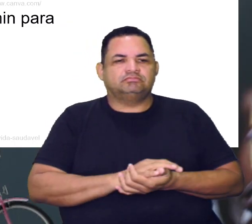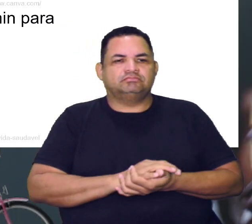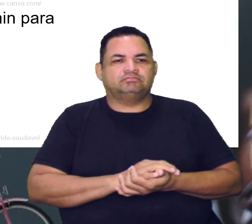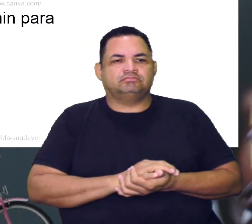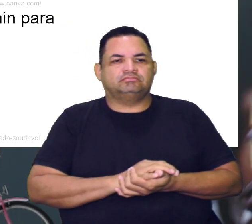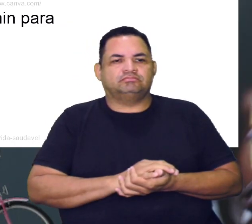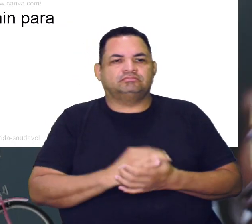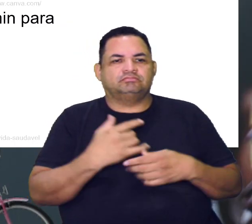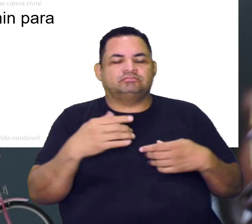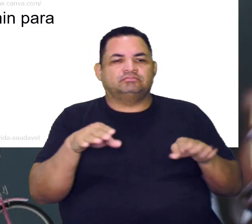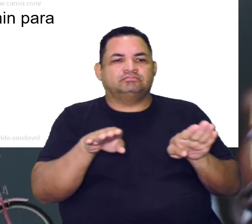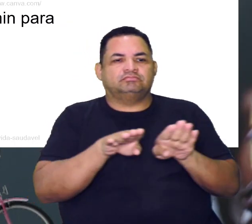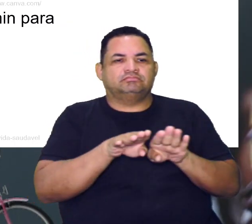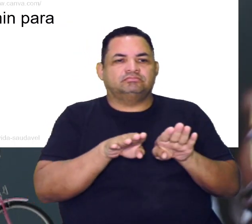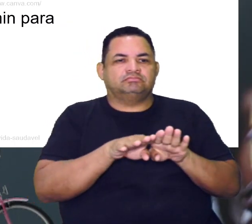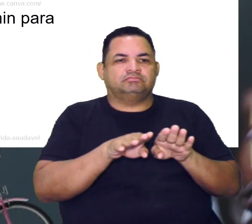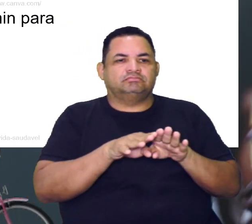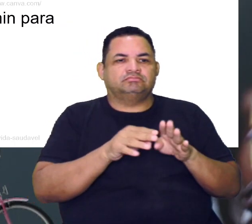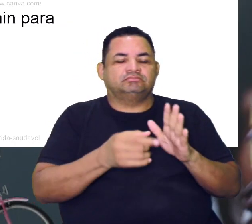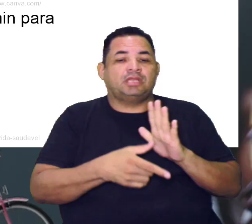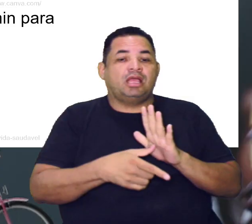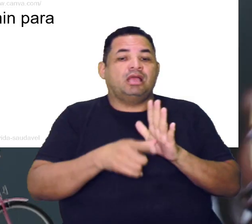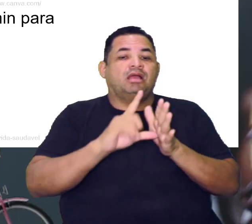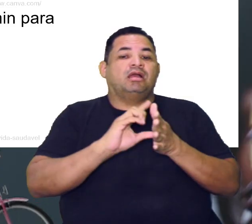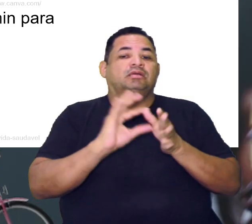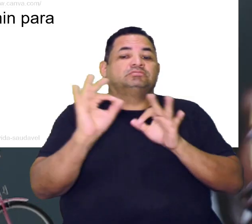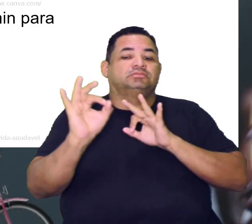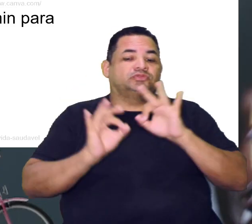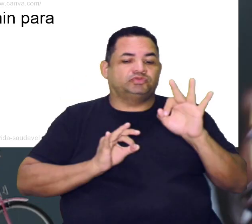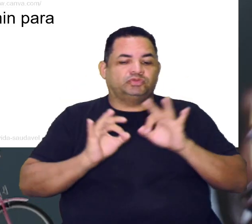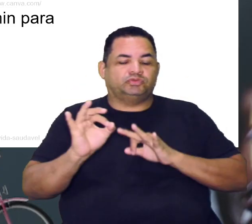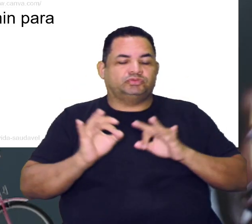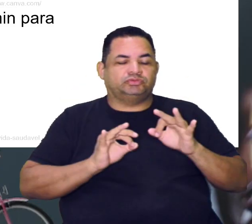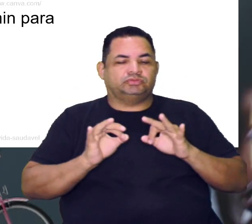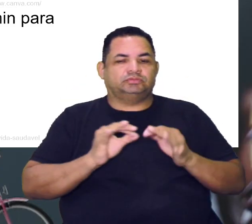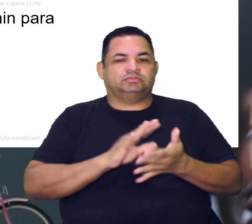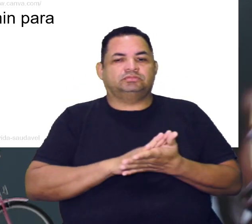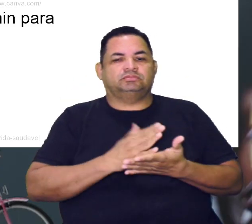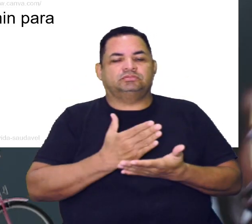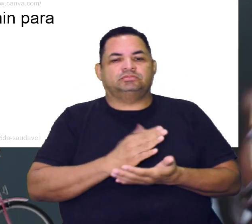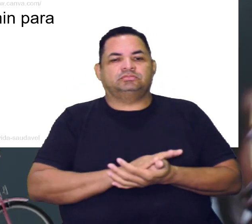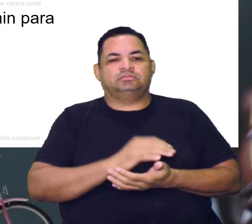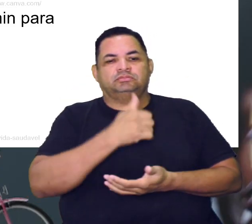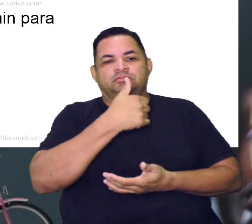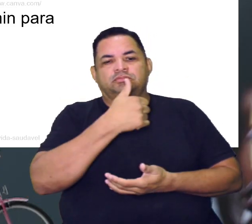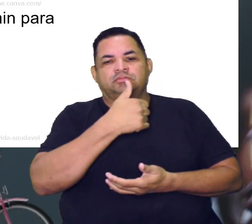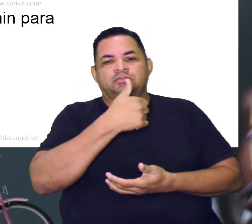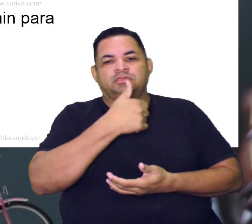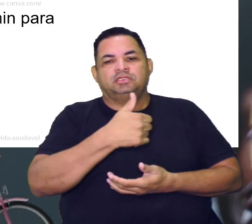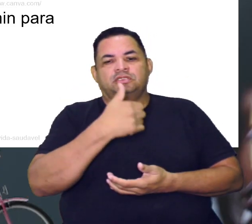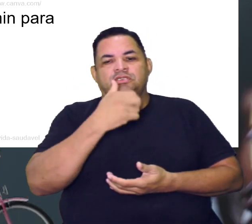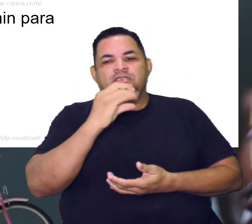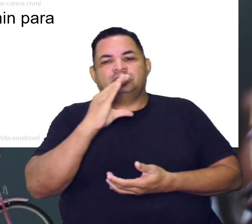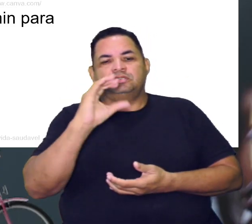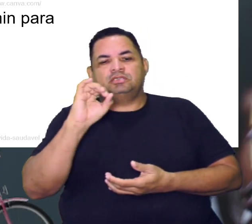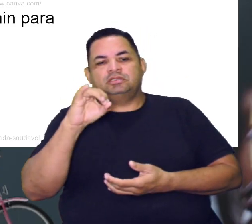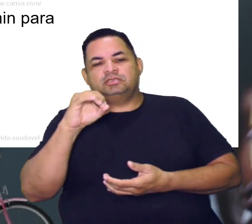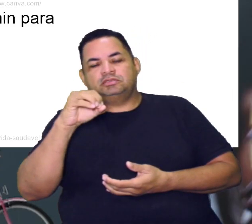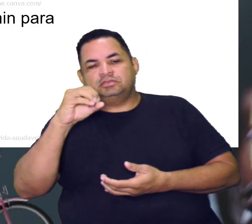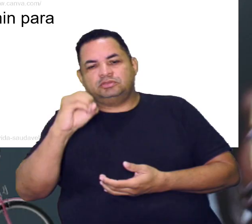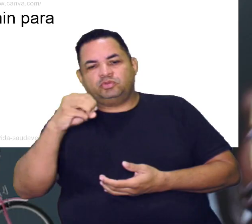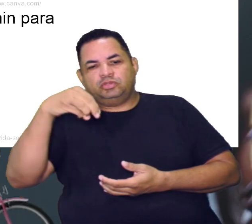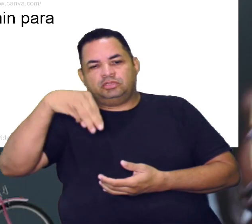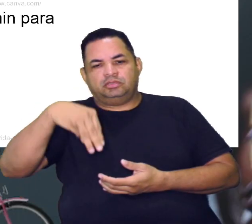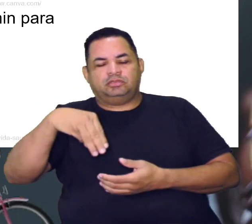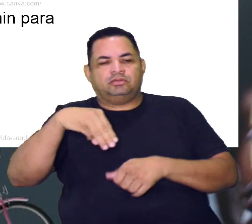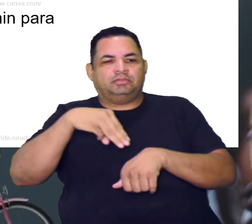aí exige também que você tenha um preparo anterior, tudo bem? Ou 150 minutos de atividades mais